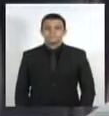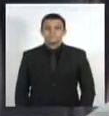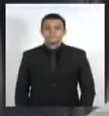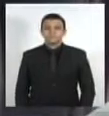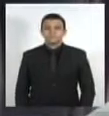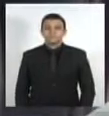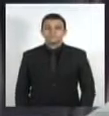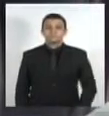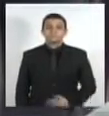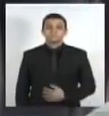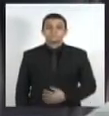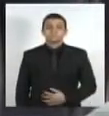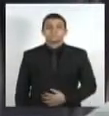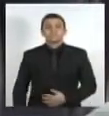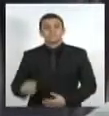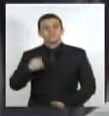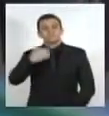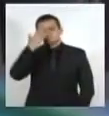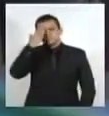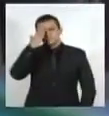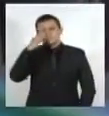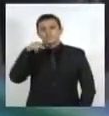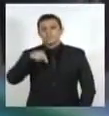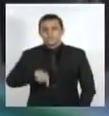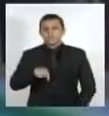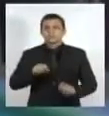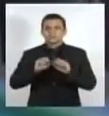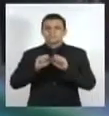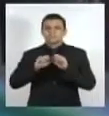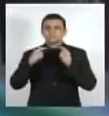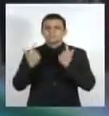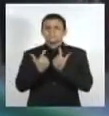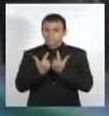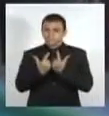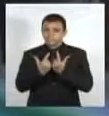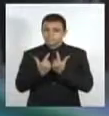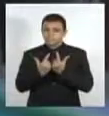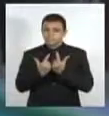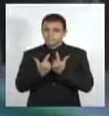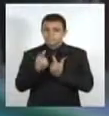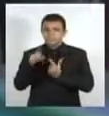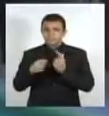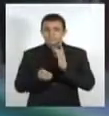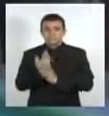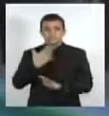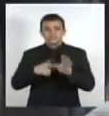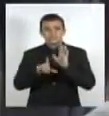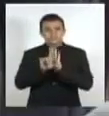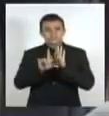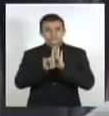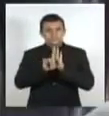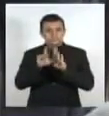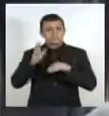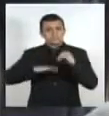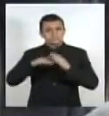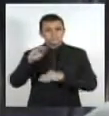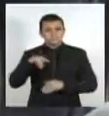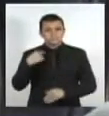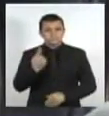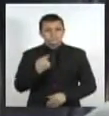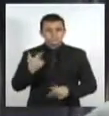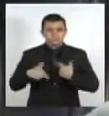Eu entendo que nós estamos numa casa legislativa, onde uma das nossas funções